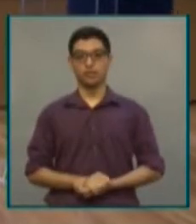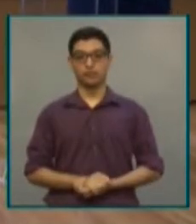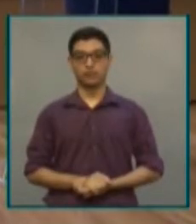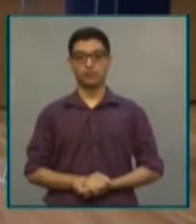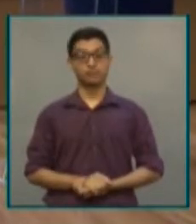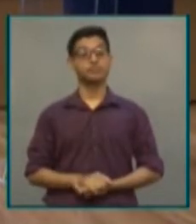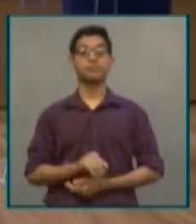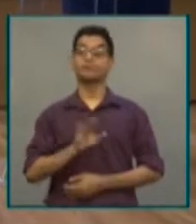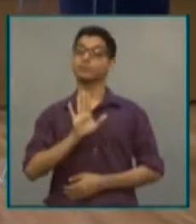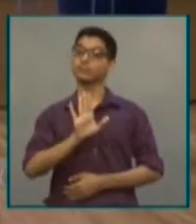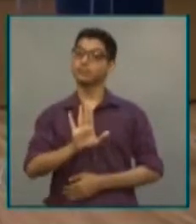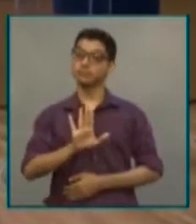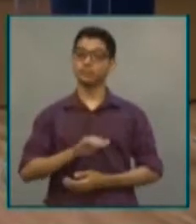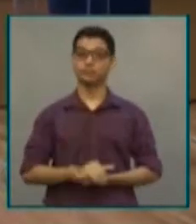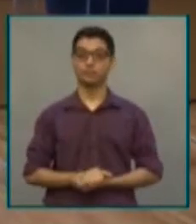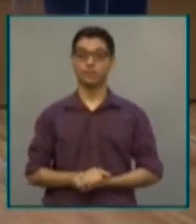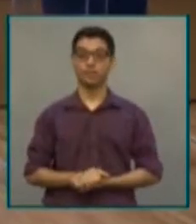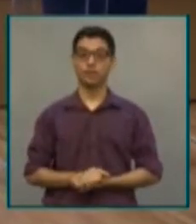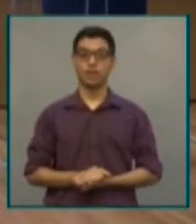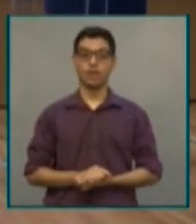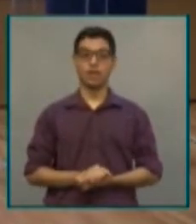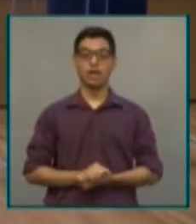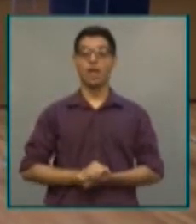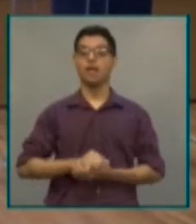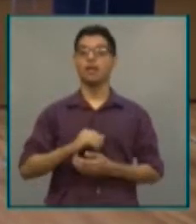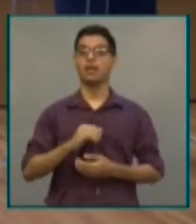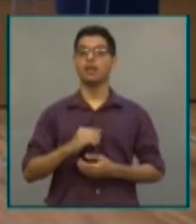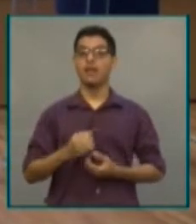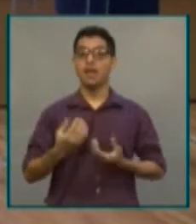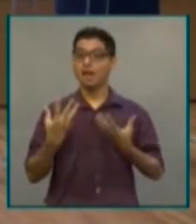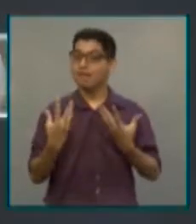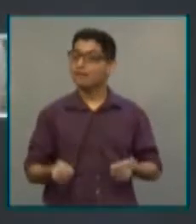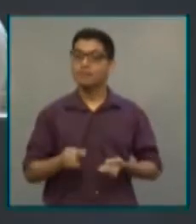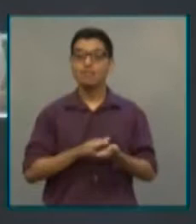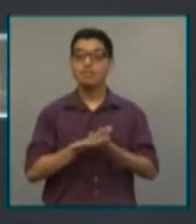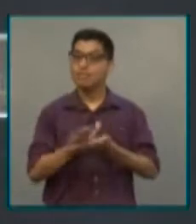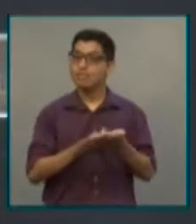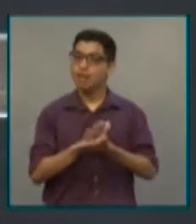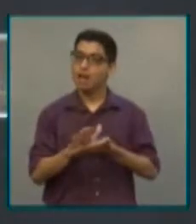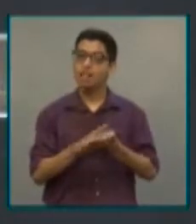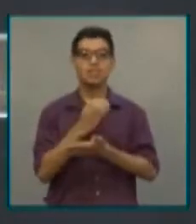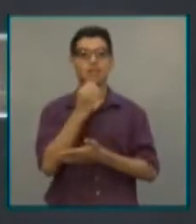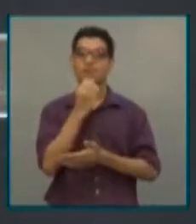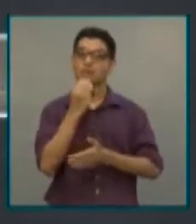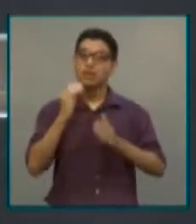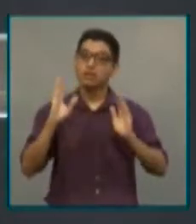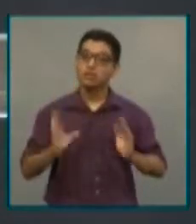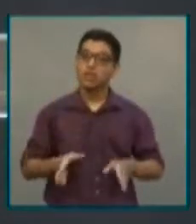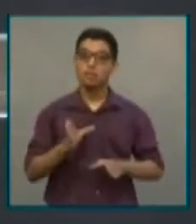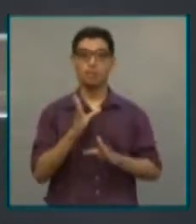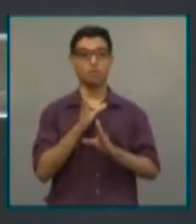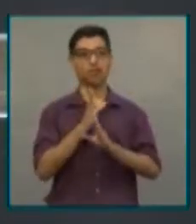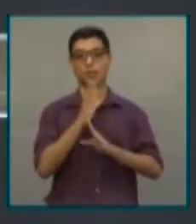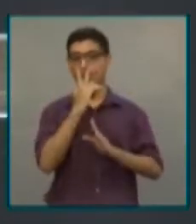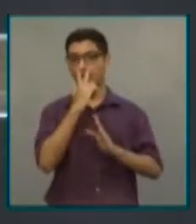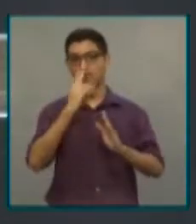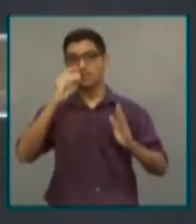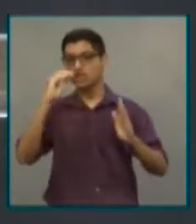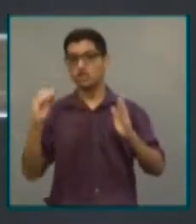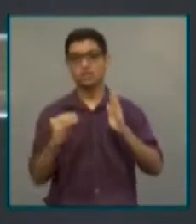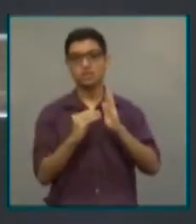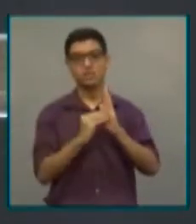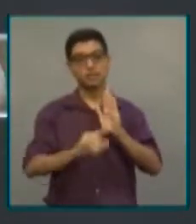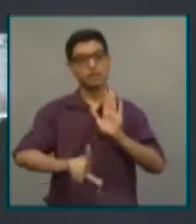zero já era para ter ocorrido, porque se trata de uma afronta à lei federal que estabelece o nosso